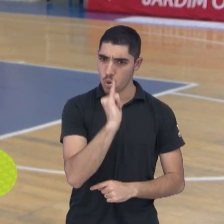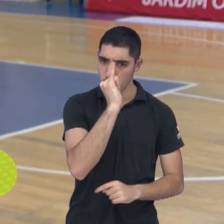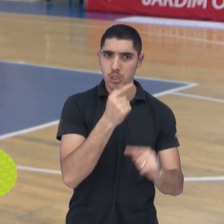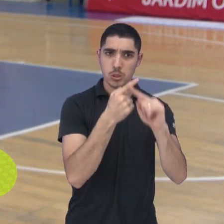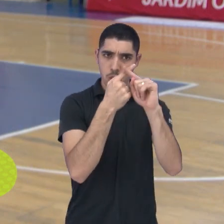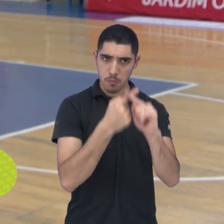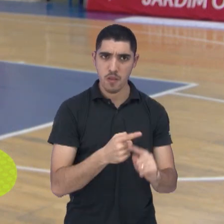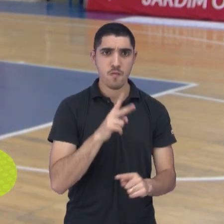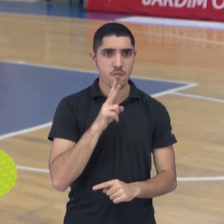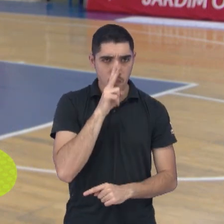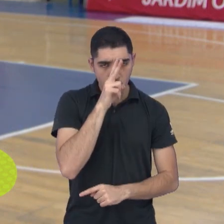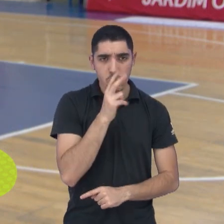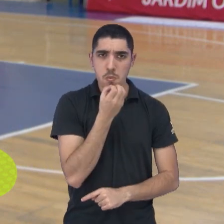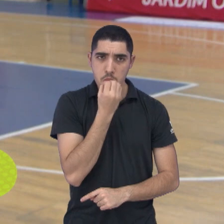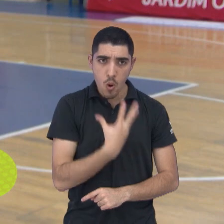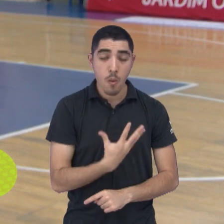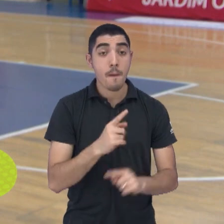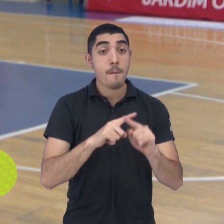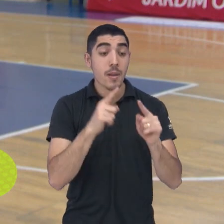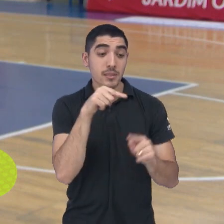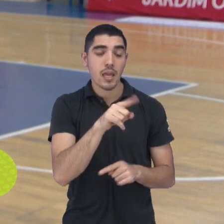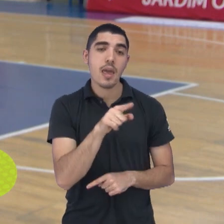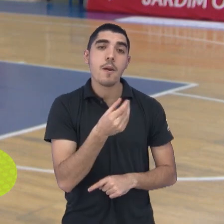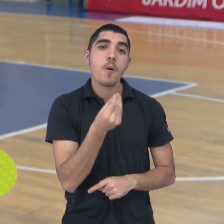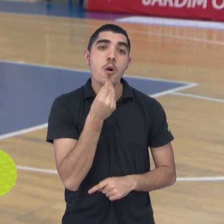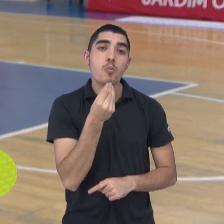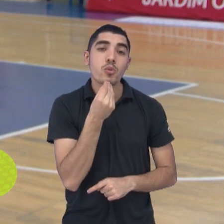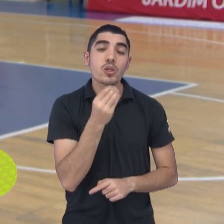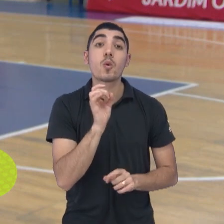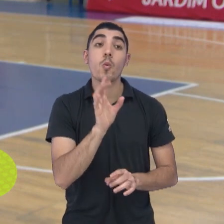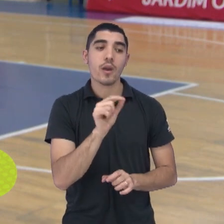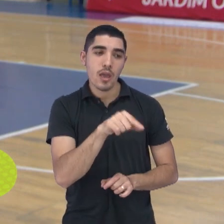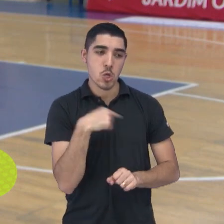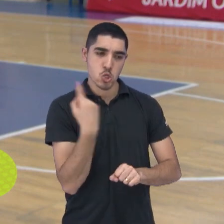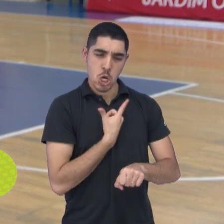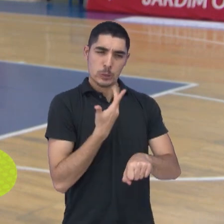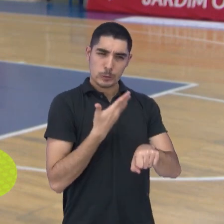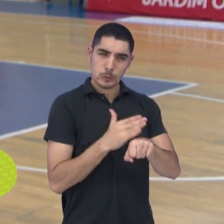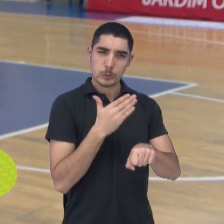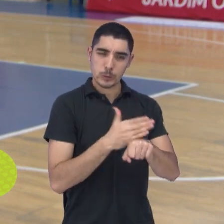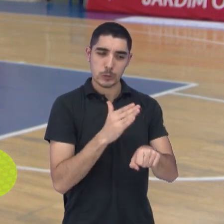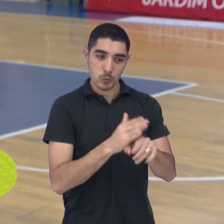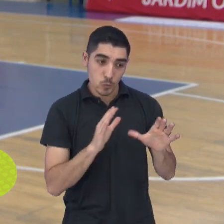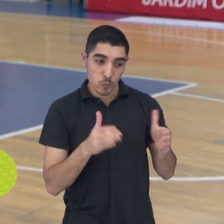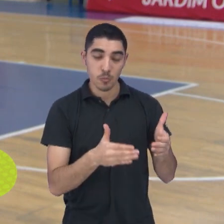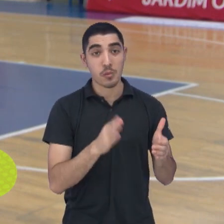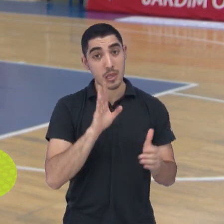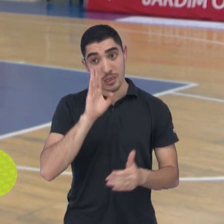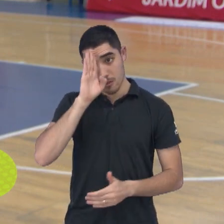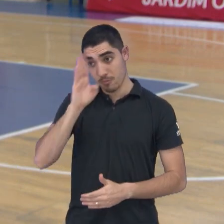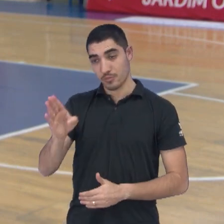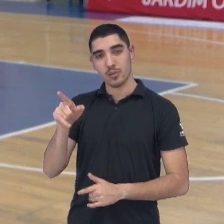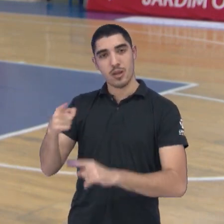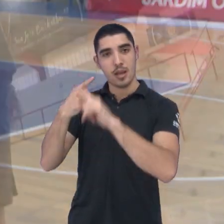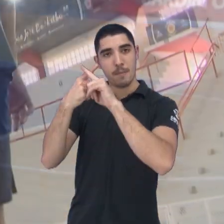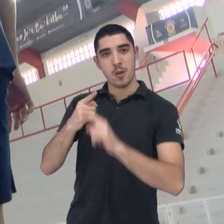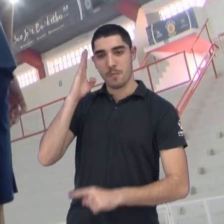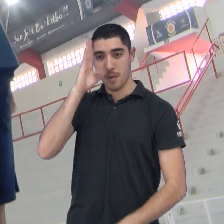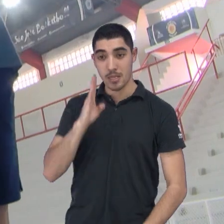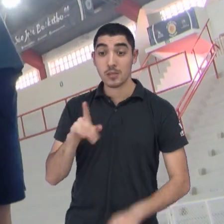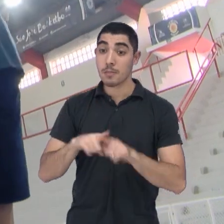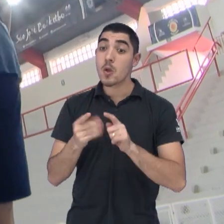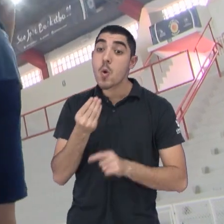muito importante sim, mas é uma grande oportunidade não só para preparar as equipes, né, para o NBB, como também para dar oportunidade para os